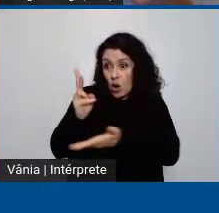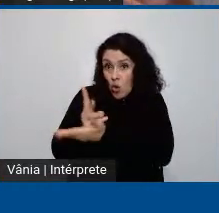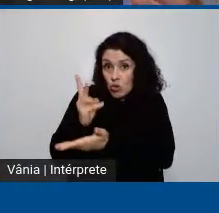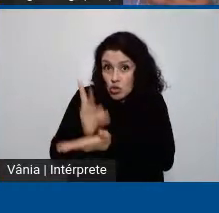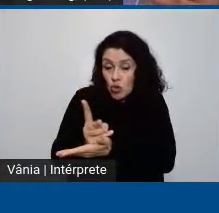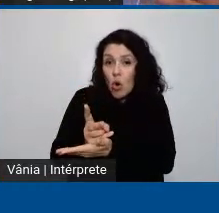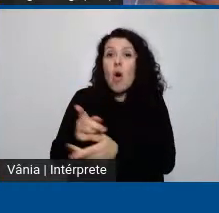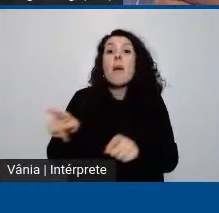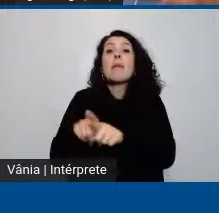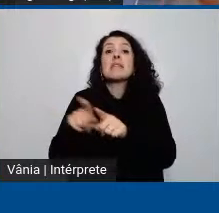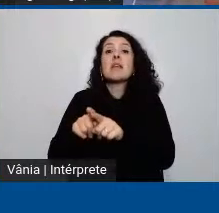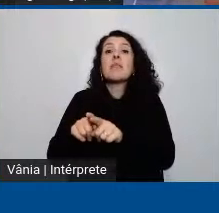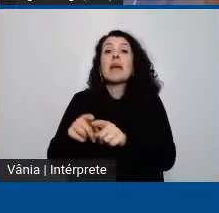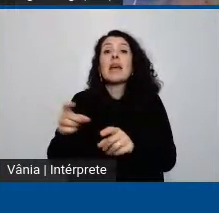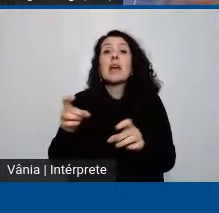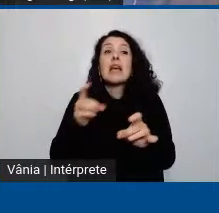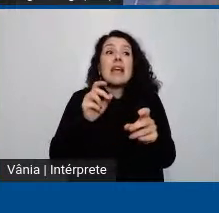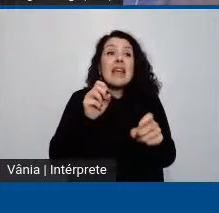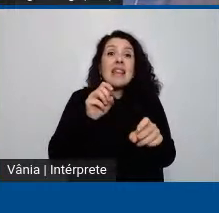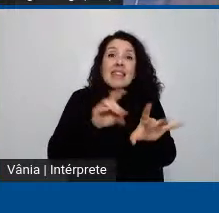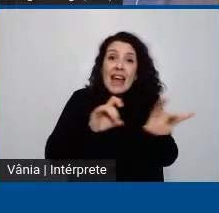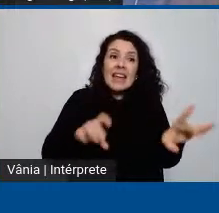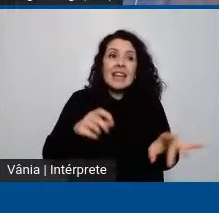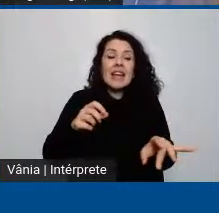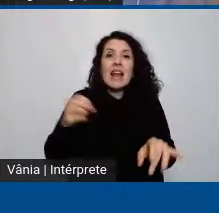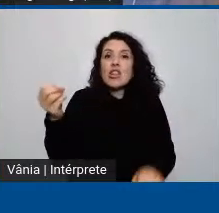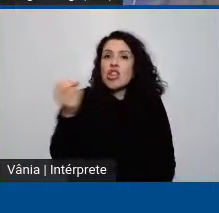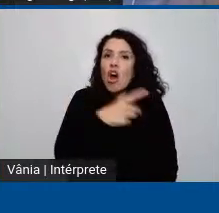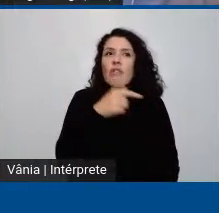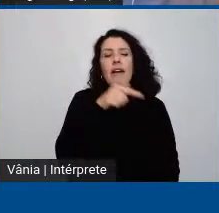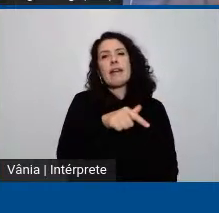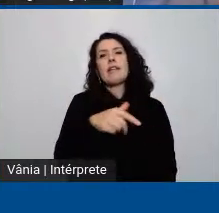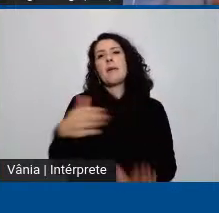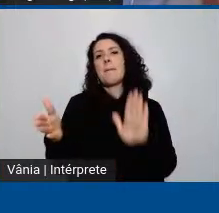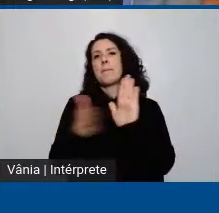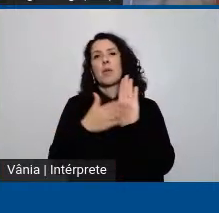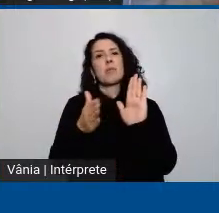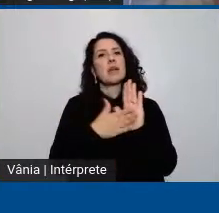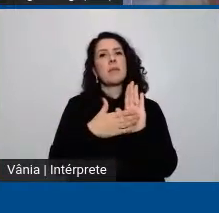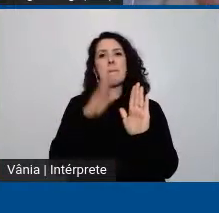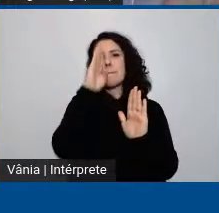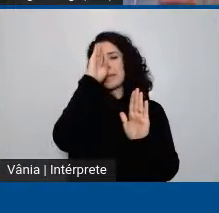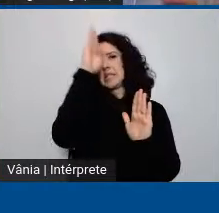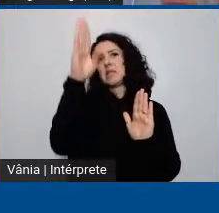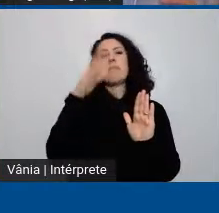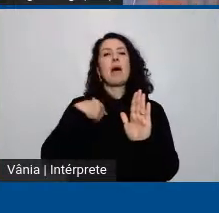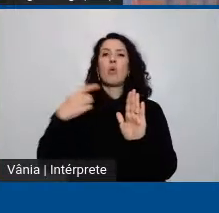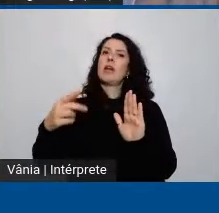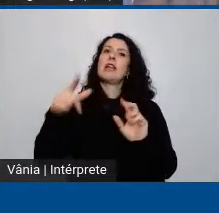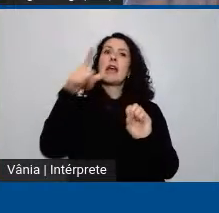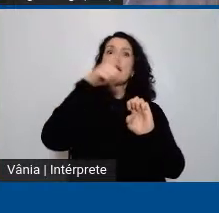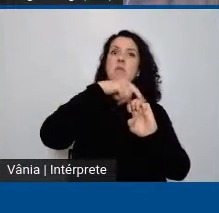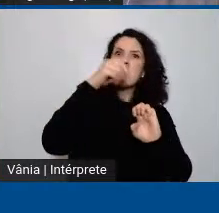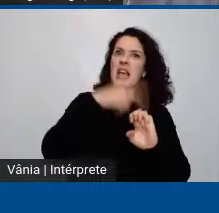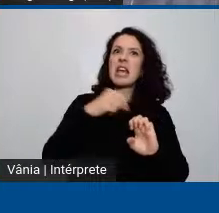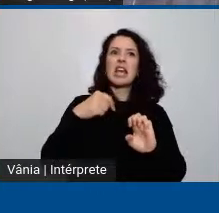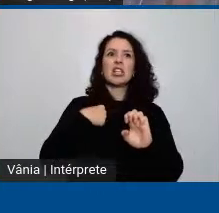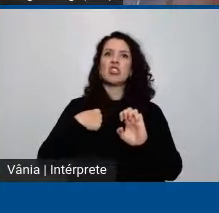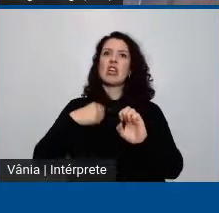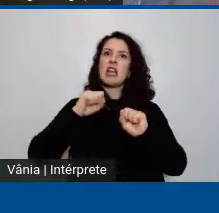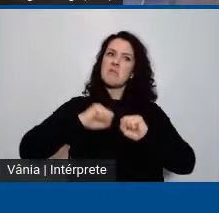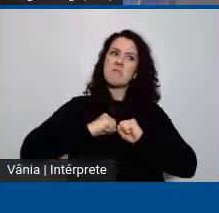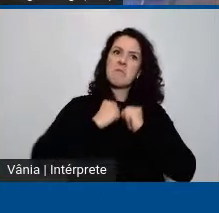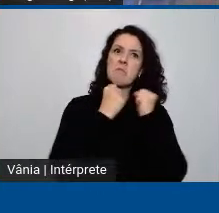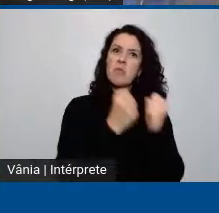principal, digamos assim, proponente, empresário, comerciante, né, e